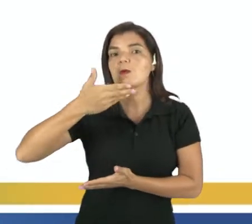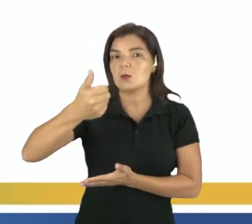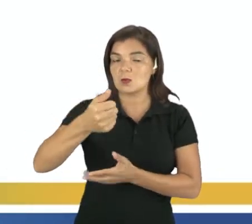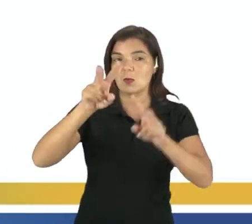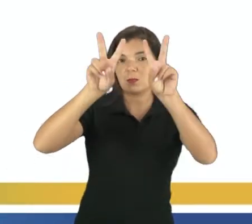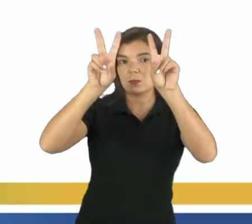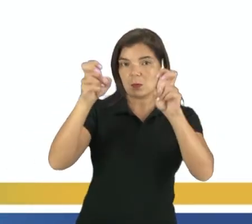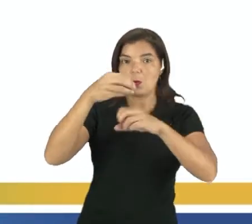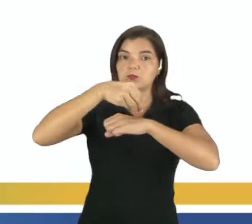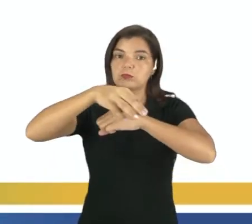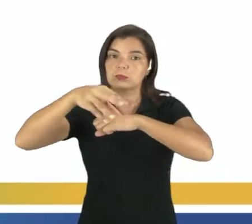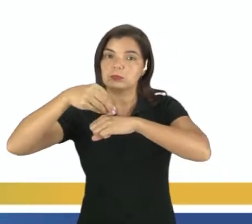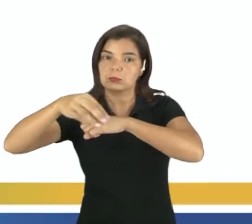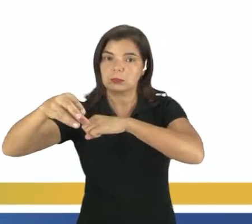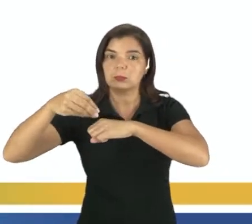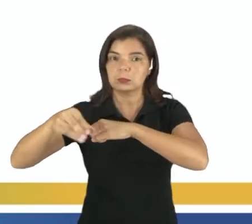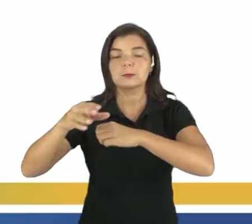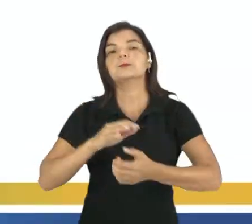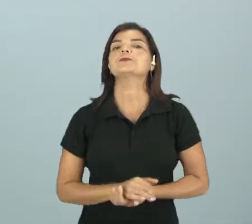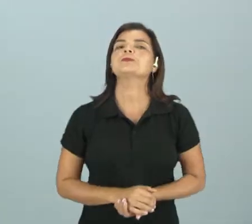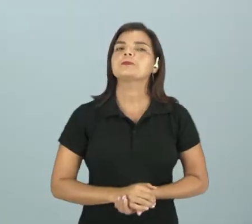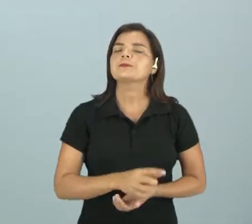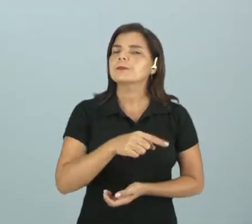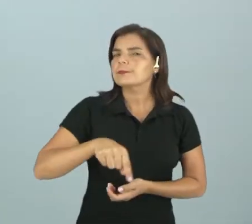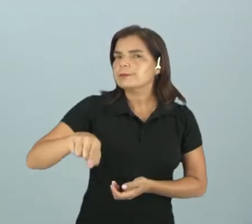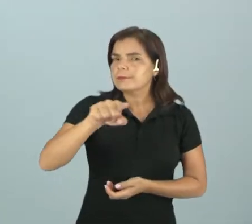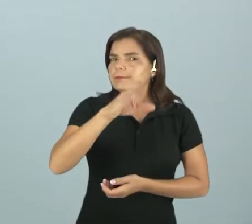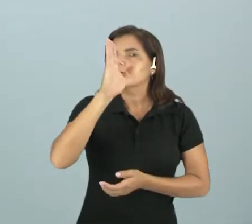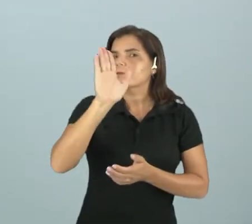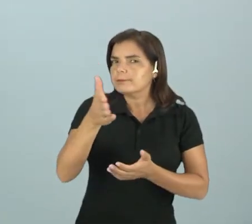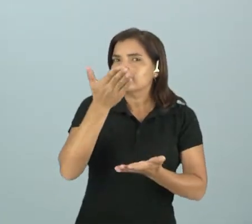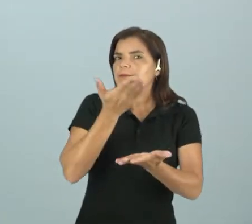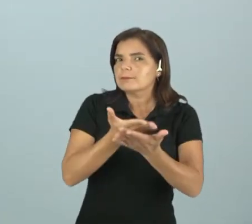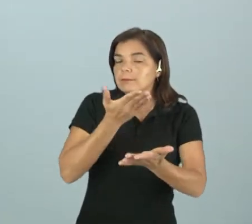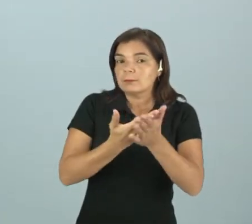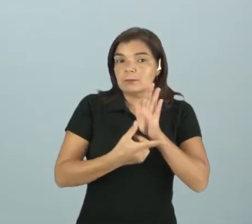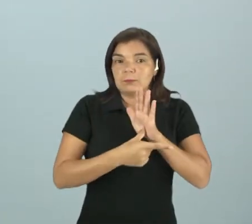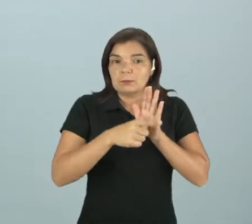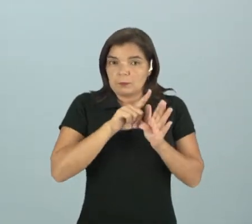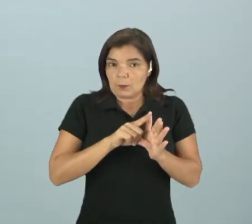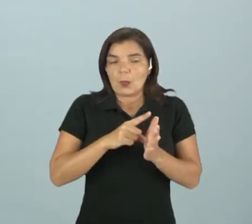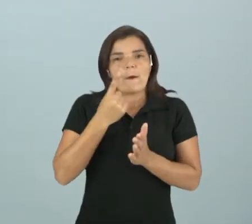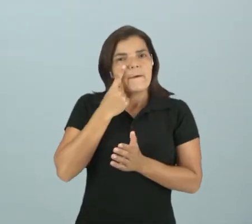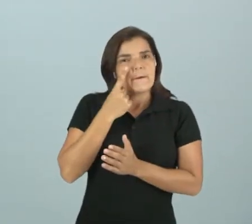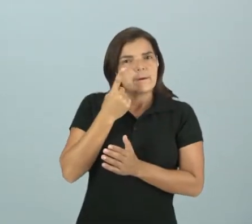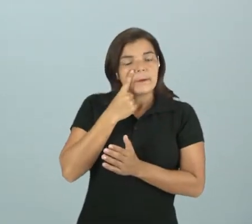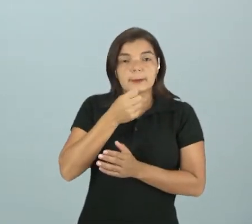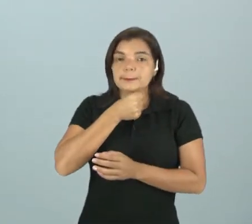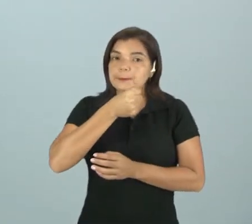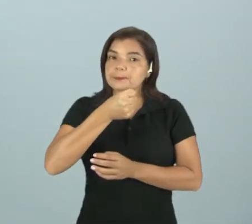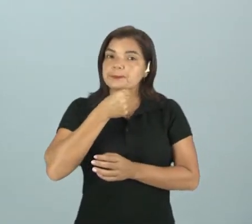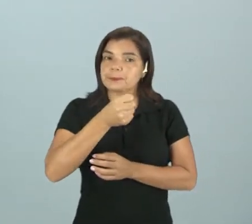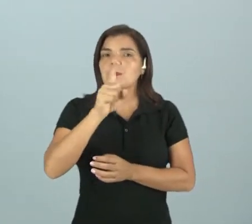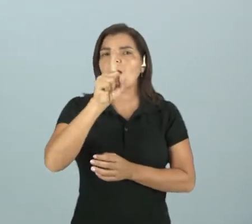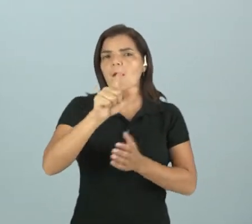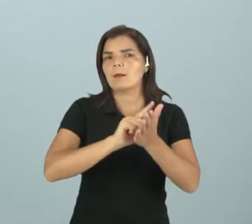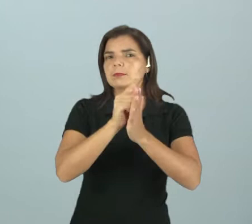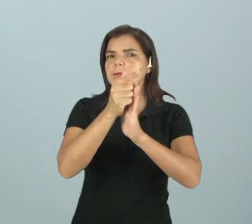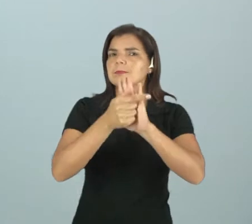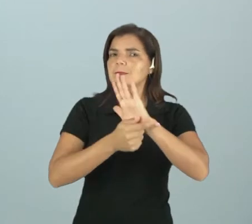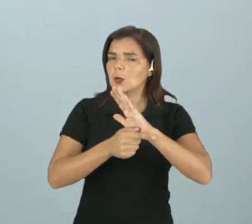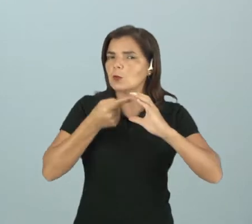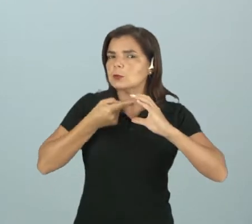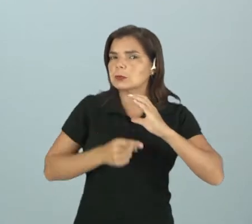sobre o assunto veiculado. Então, vocês já estudaram nas aulas anteriores e viram que a reportagem é um gênero que